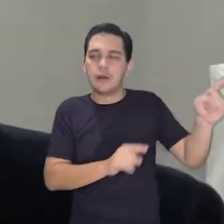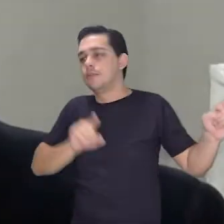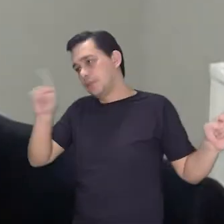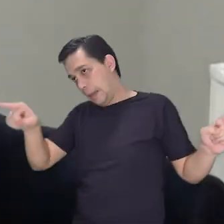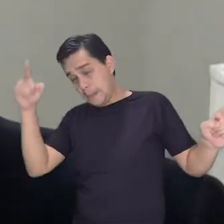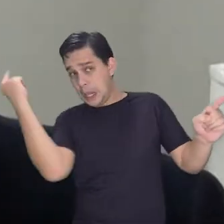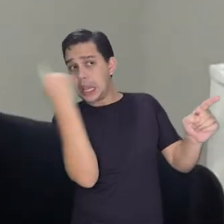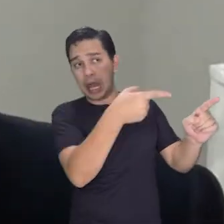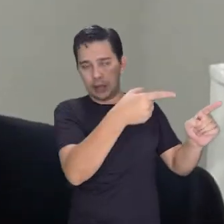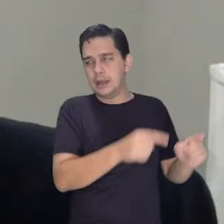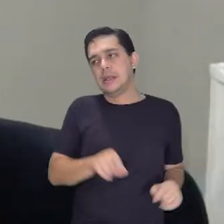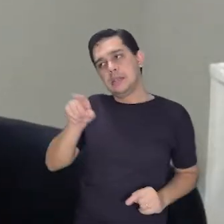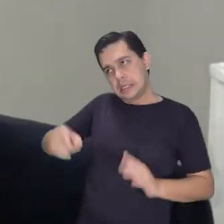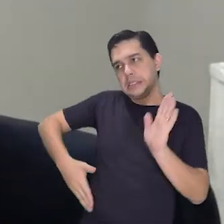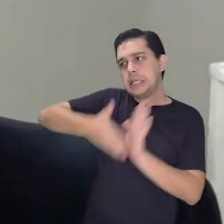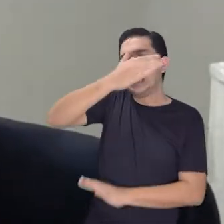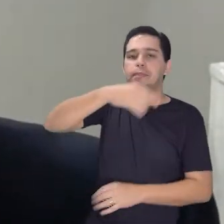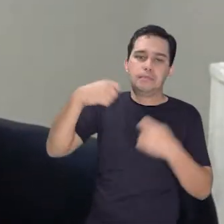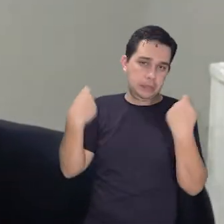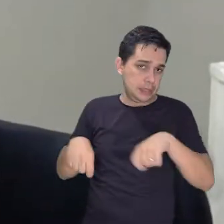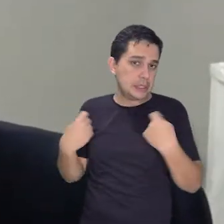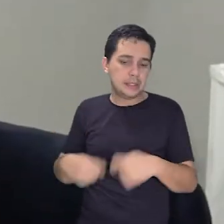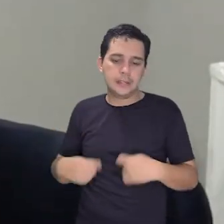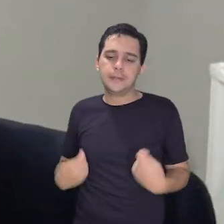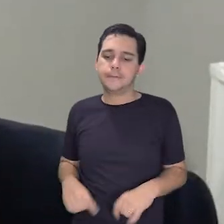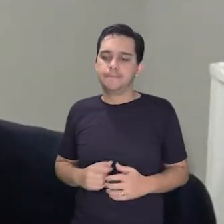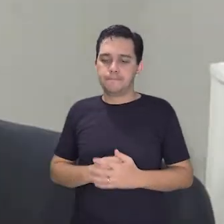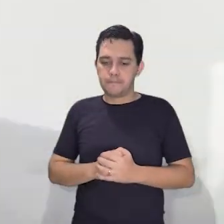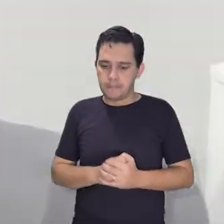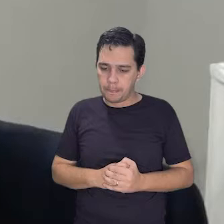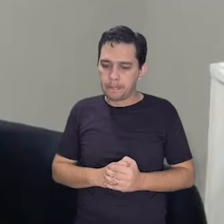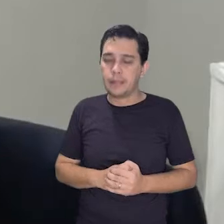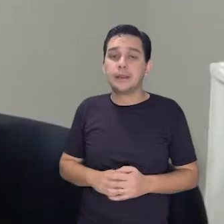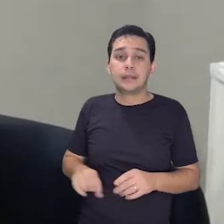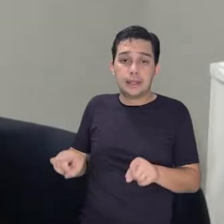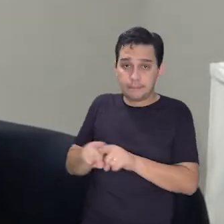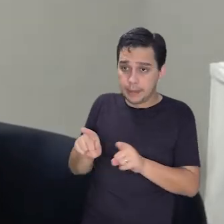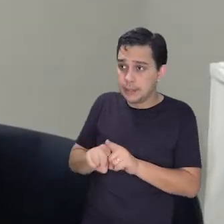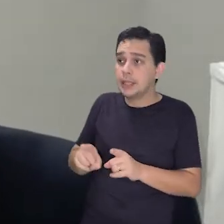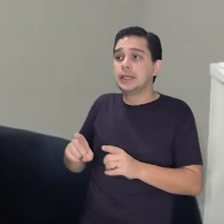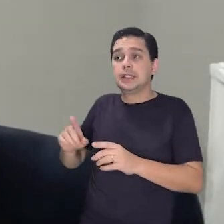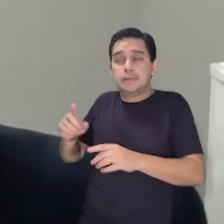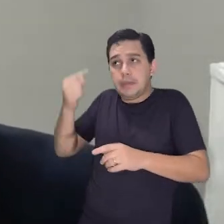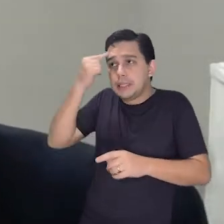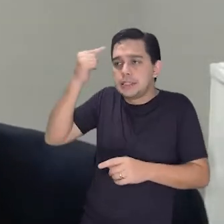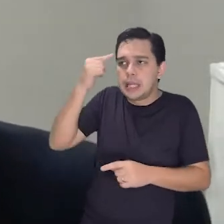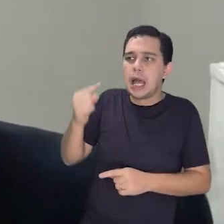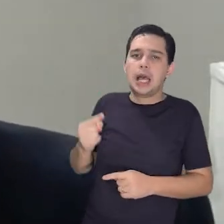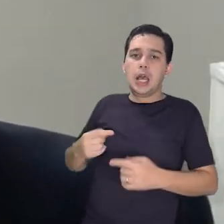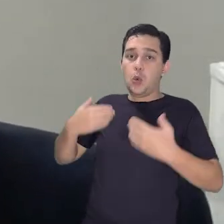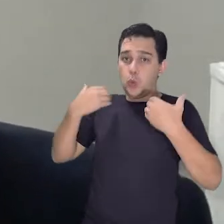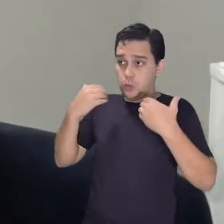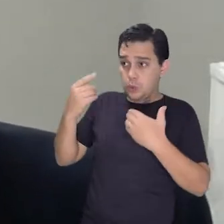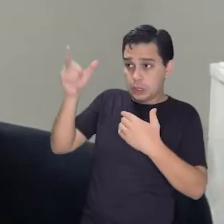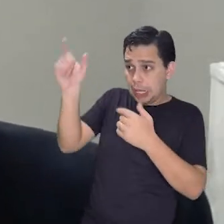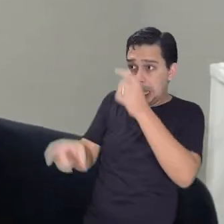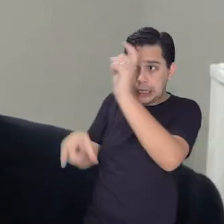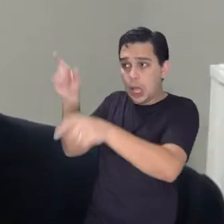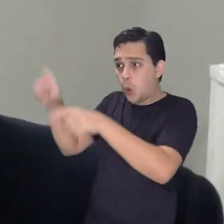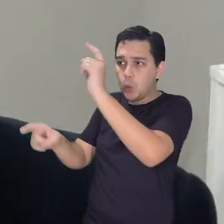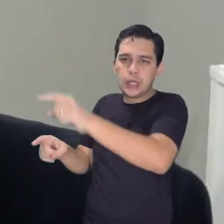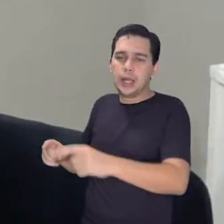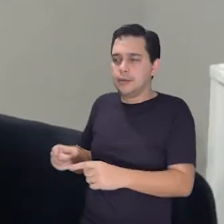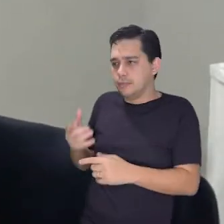de questões para minorar, minimizar lesão à integridade física dos ocupantes, lesão à integridade